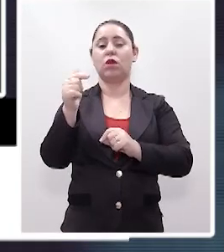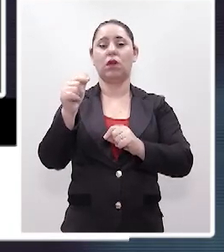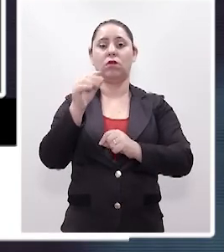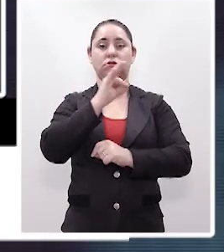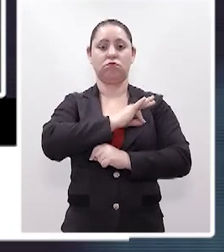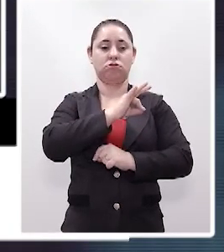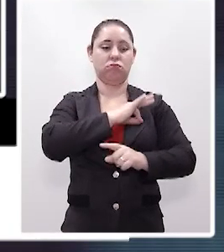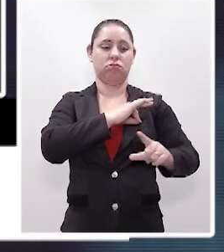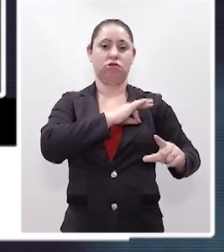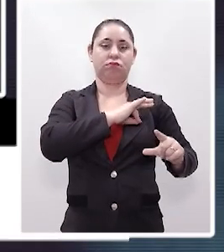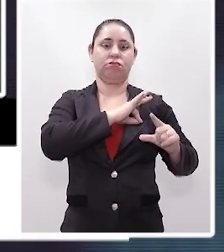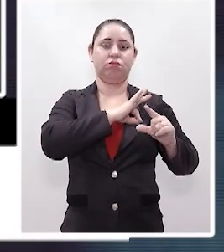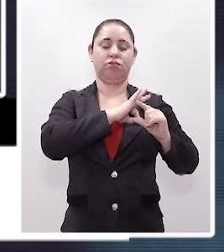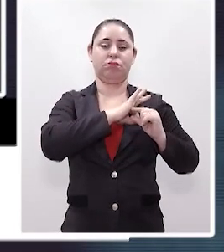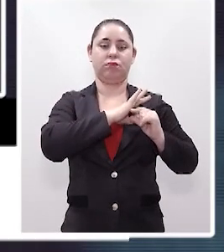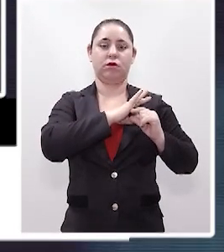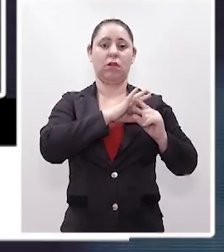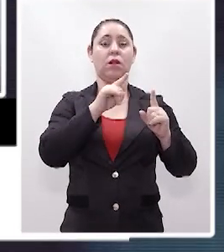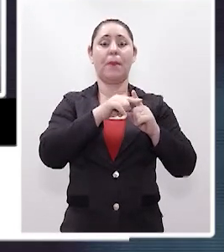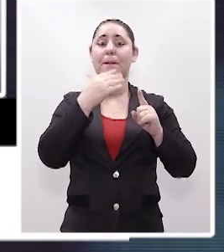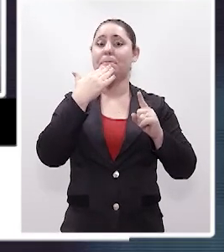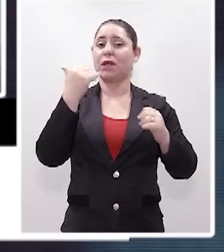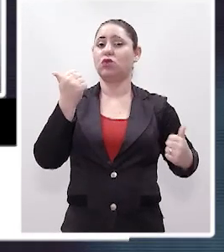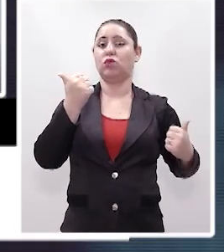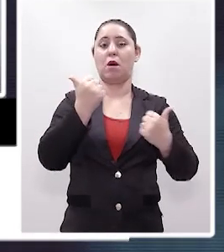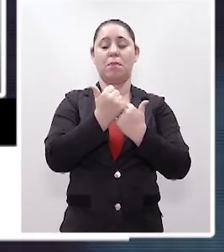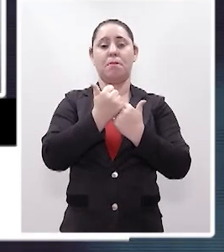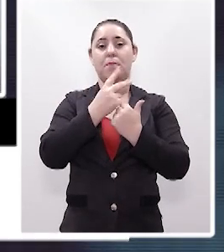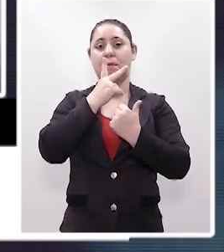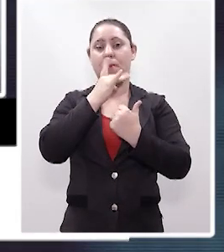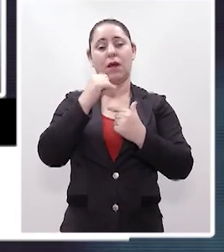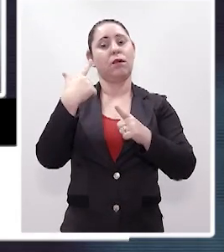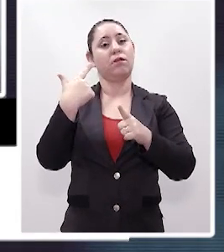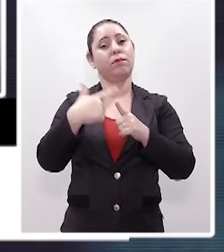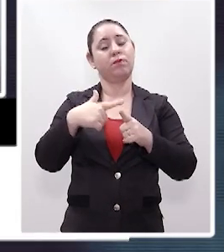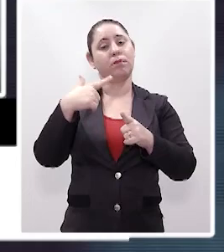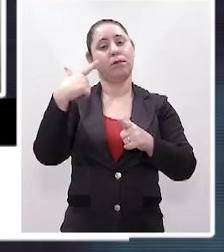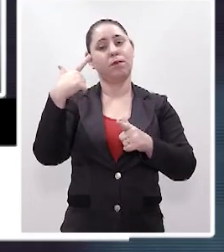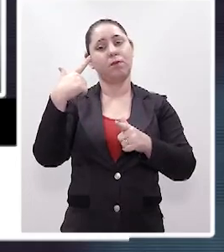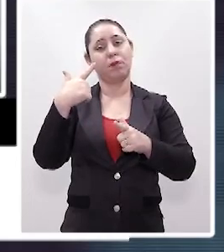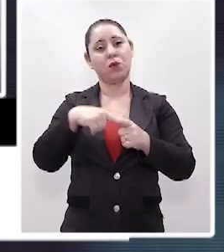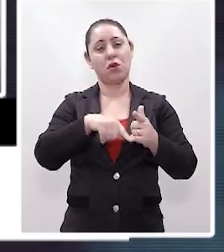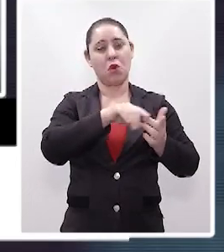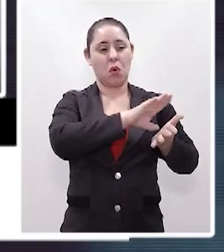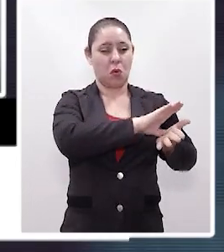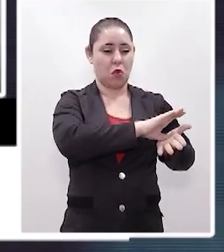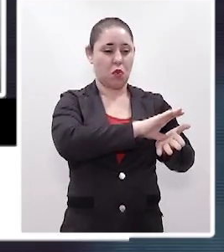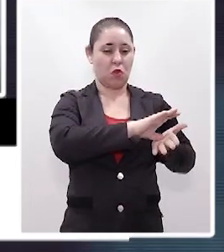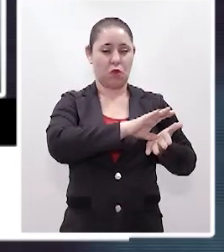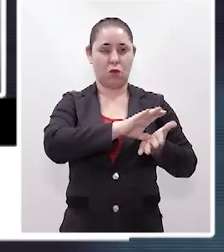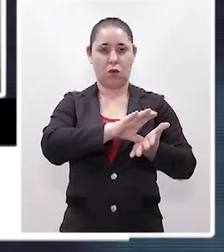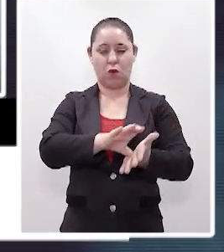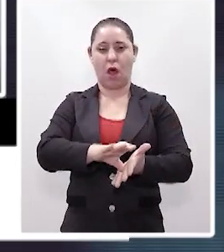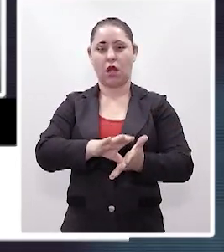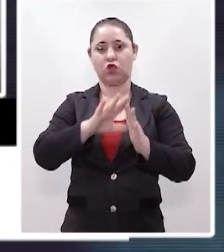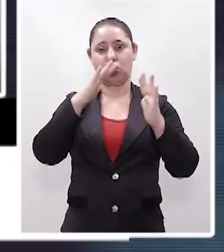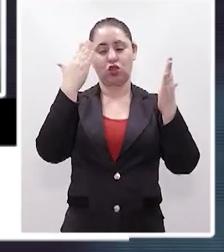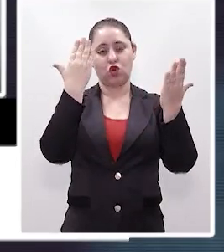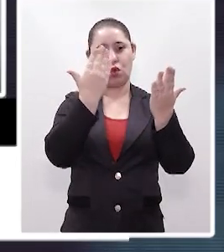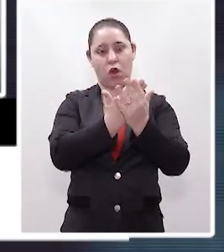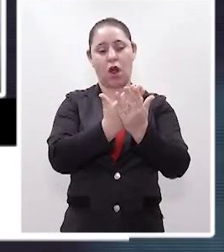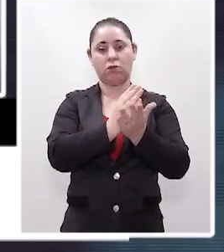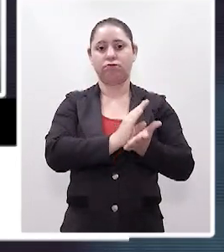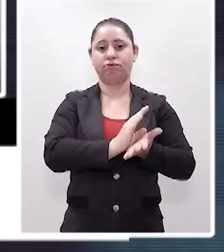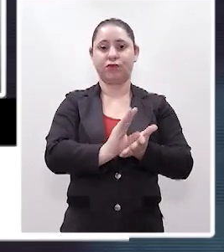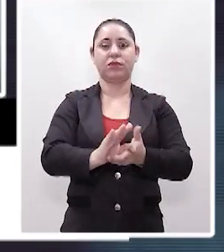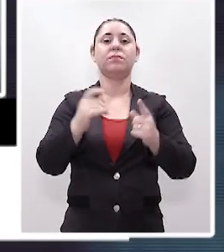essa redução na mensalidade, a escola também pediu esse apoio aos pais por conta do investimento que a escola teve que fazer de